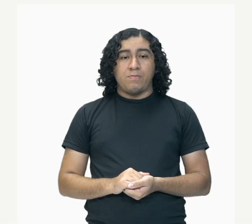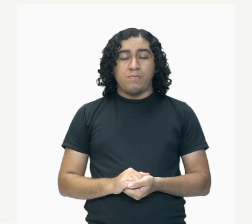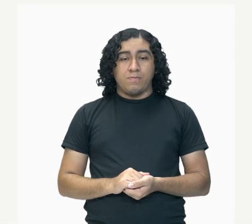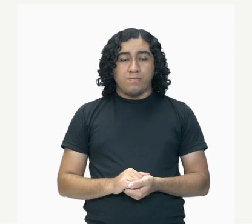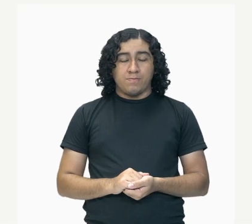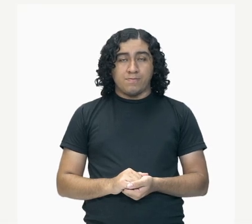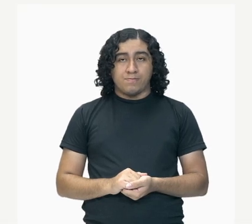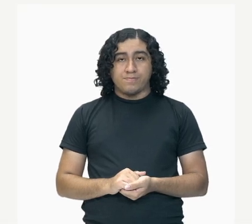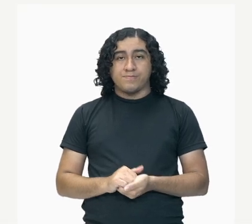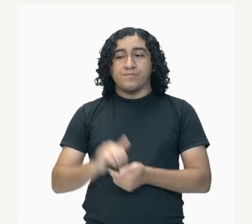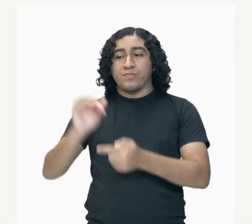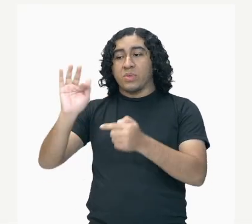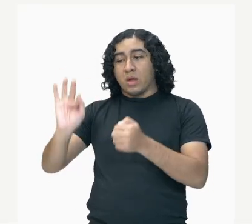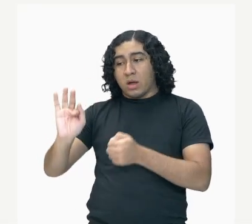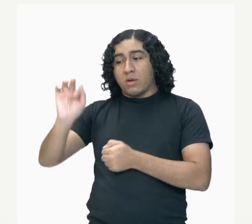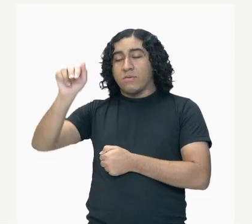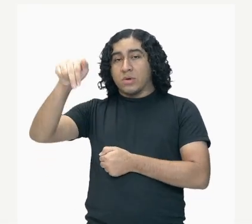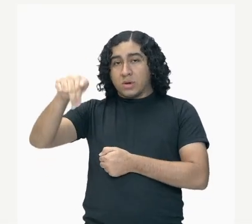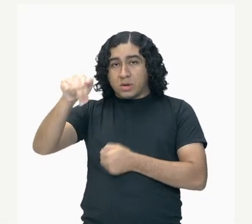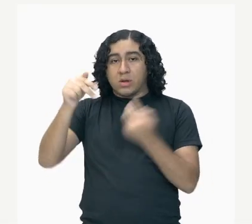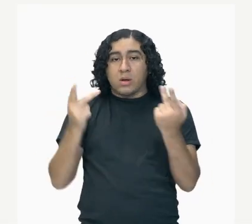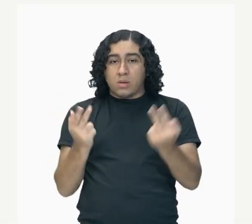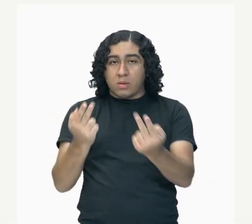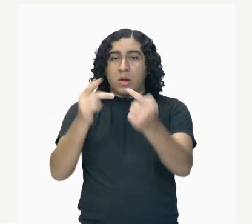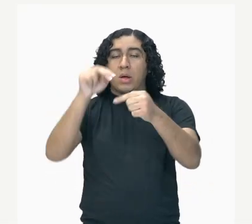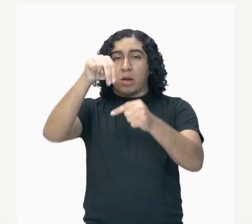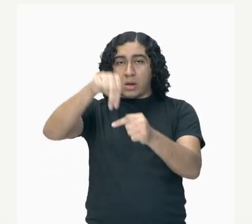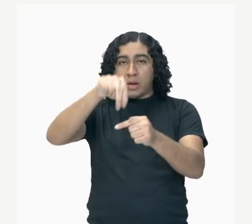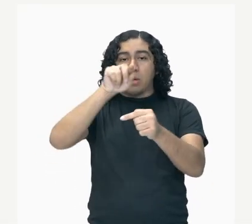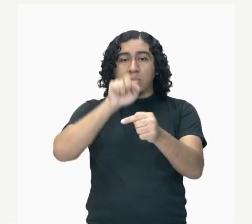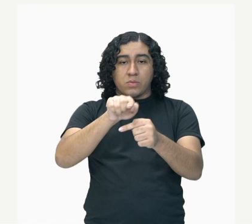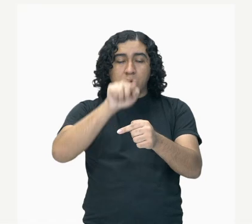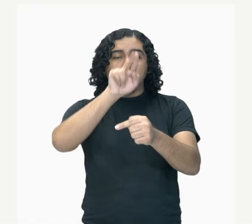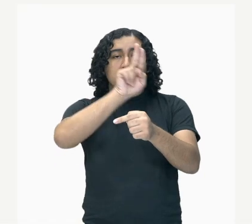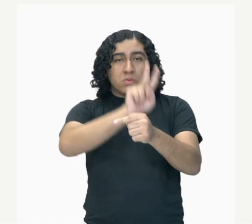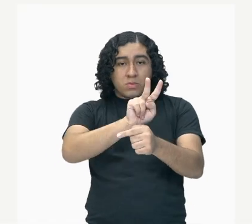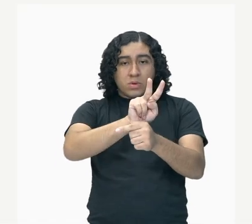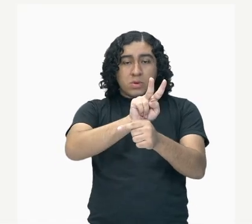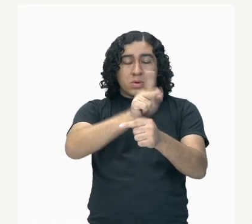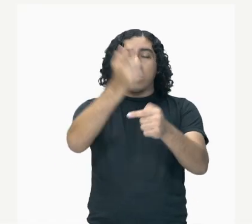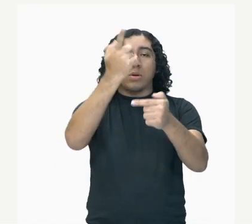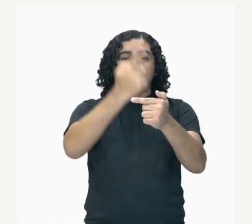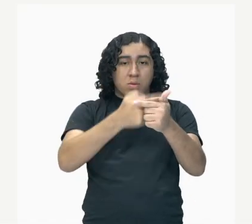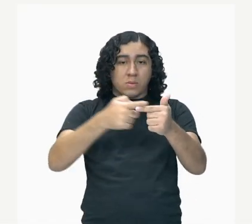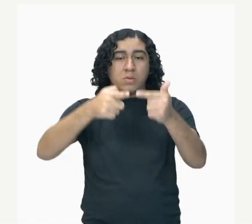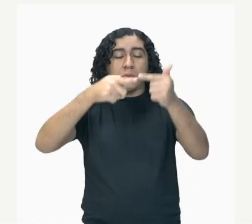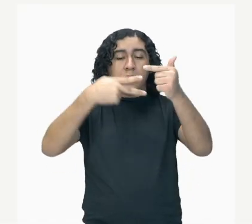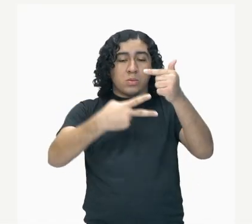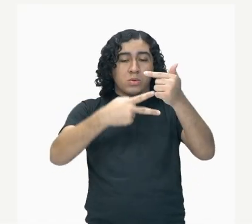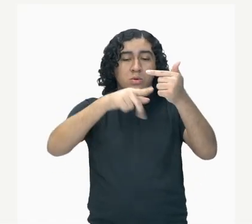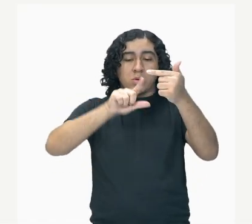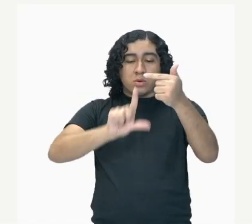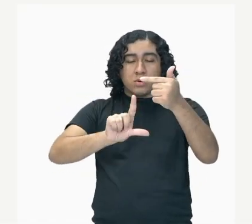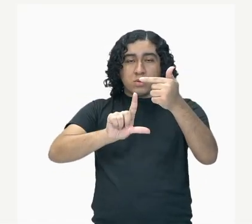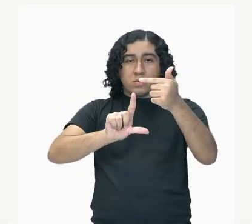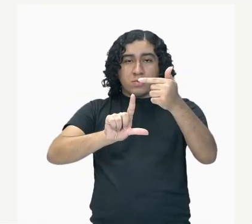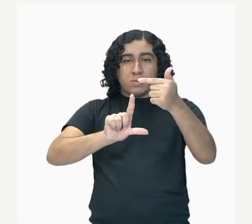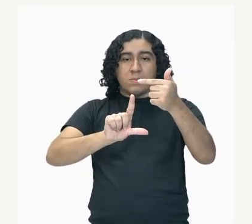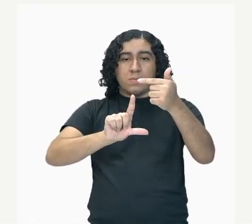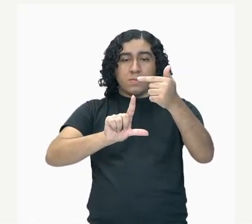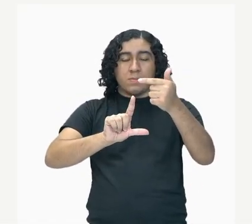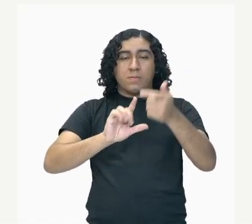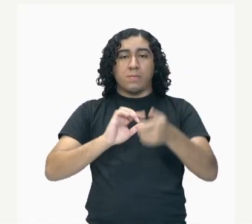fundamental fn é igual ao número de ventres ou harmônicos vezes a